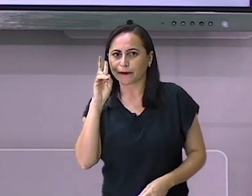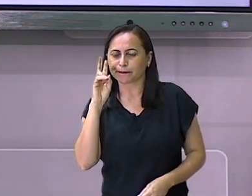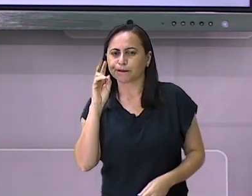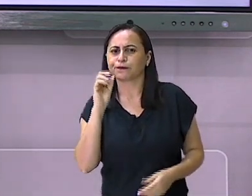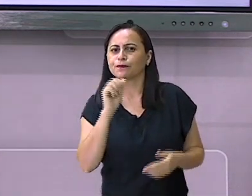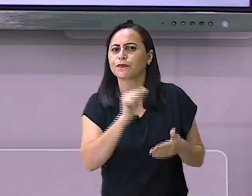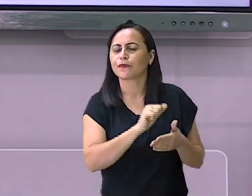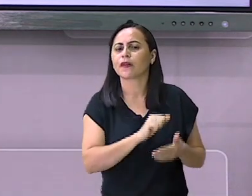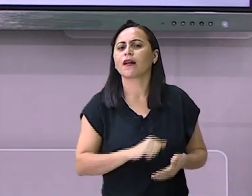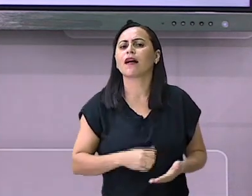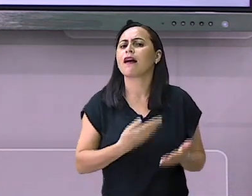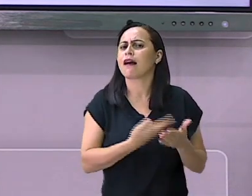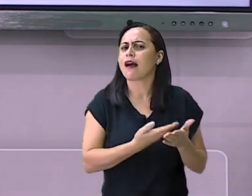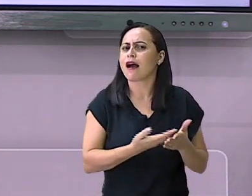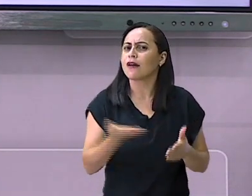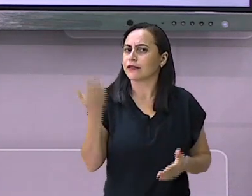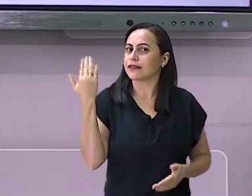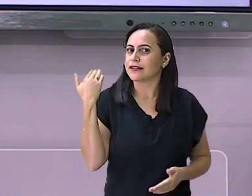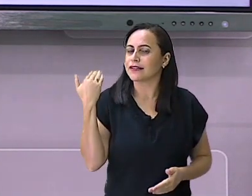estávamos falando sobre